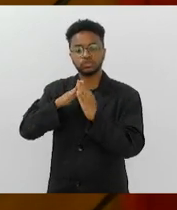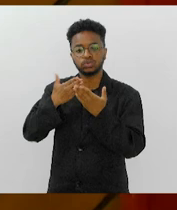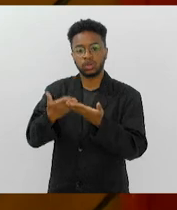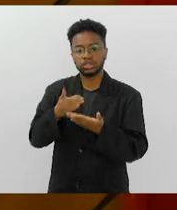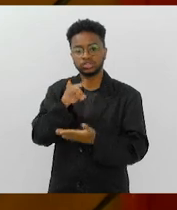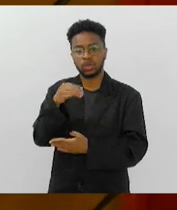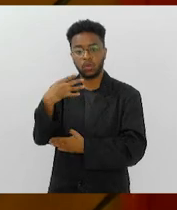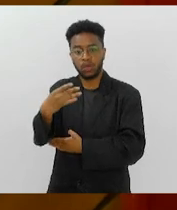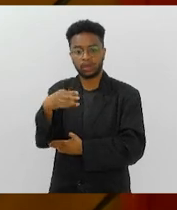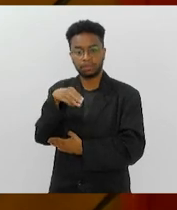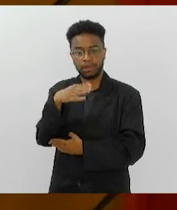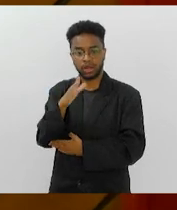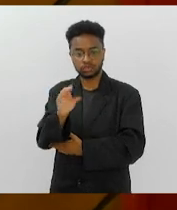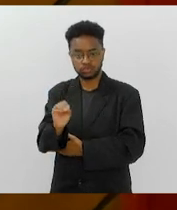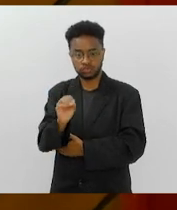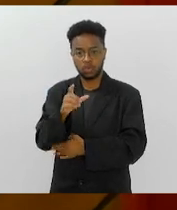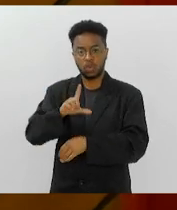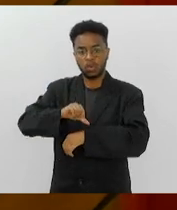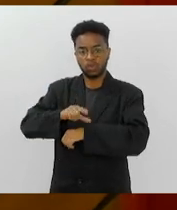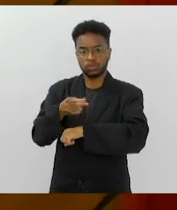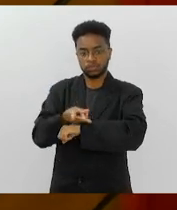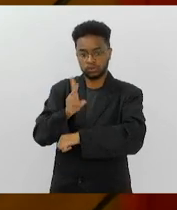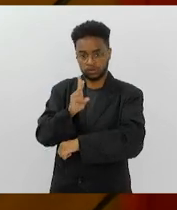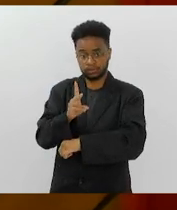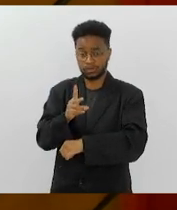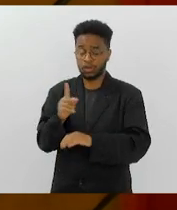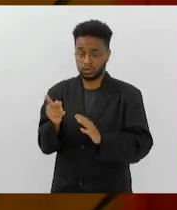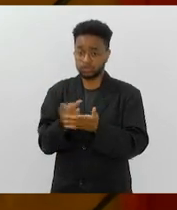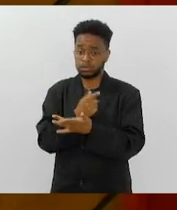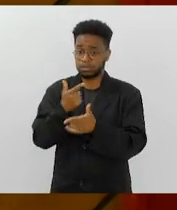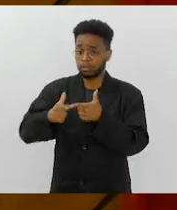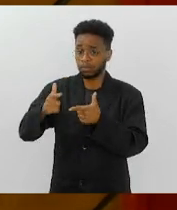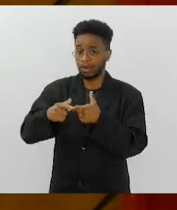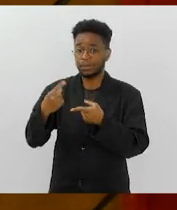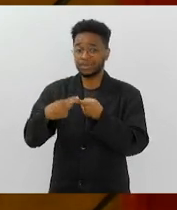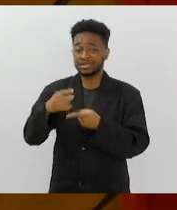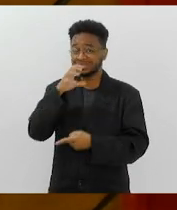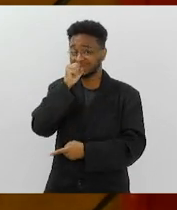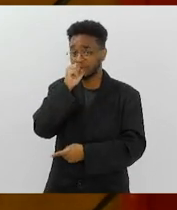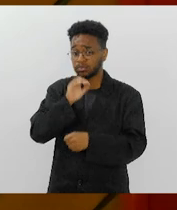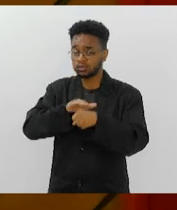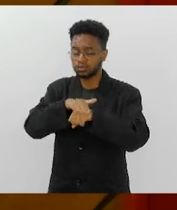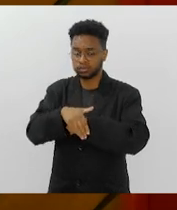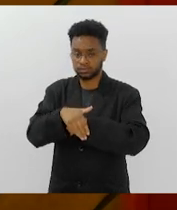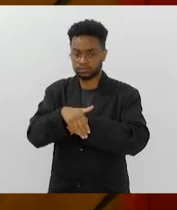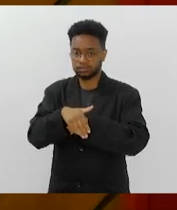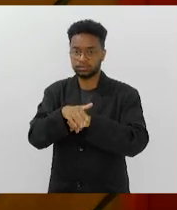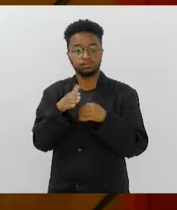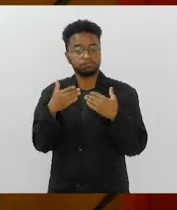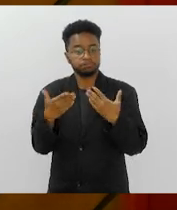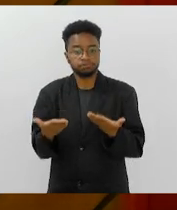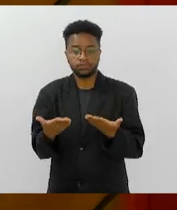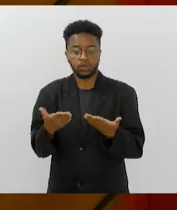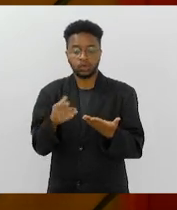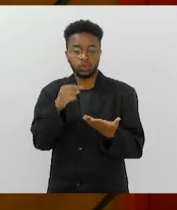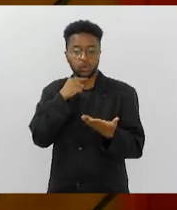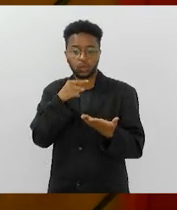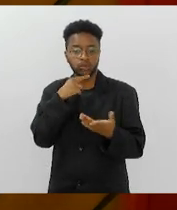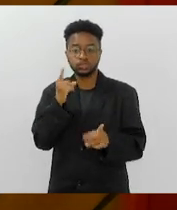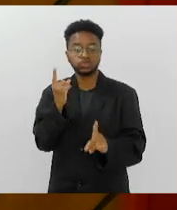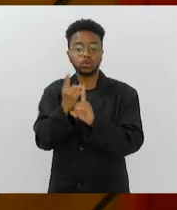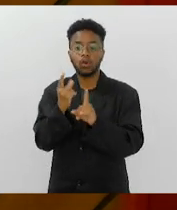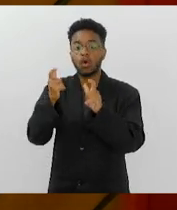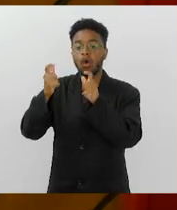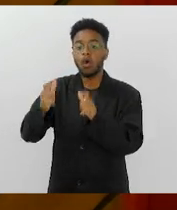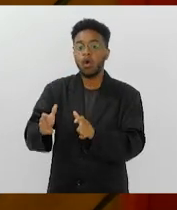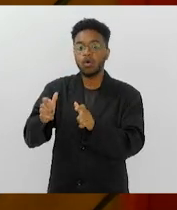horas. Foi um problema, porque era um sábado à noite. E aí eles não tinham identificado ainda de onde